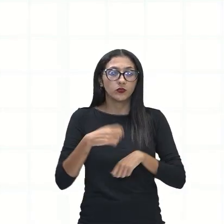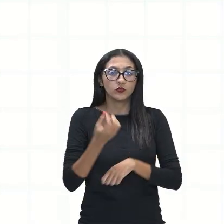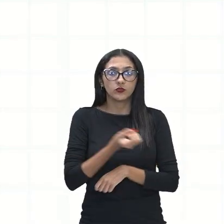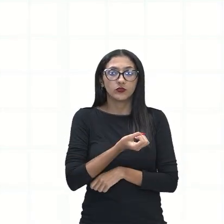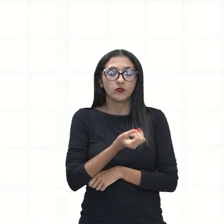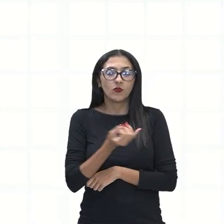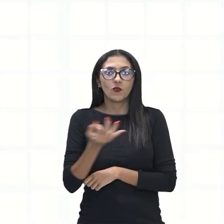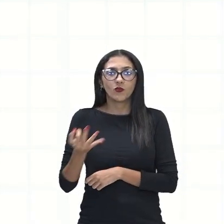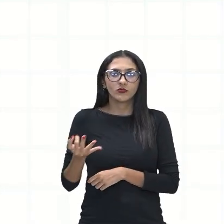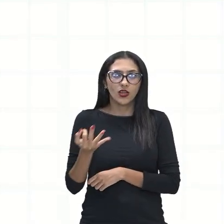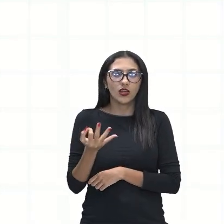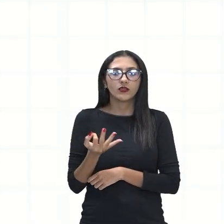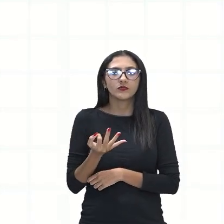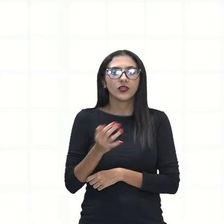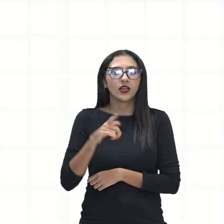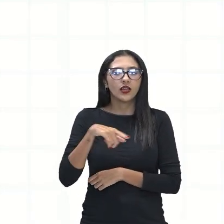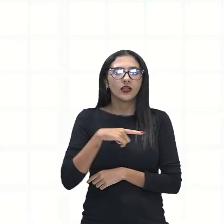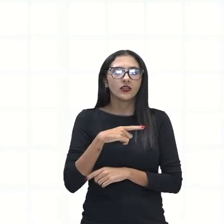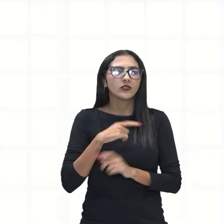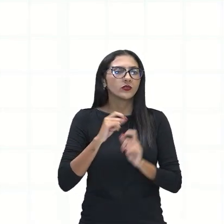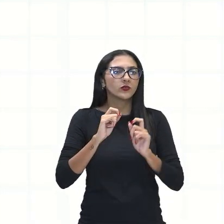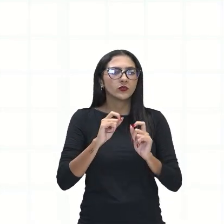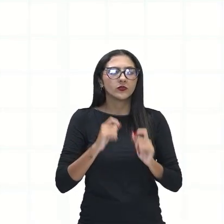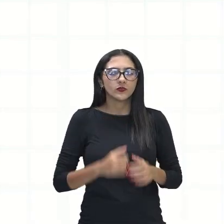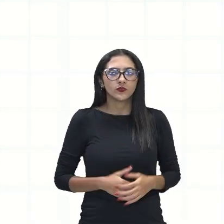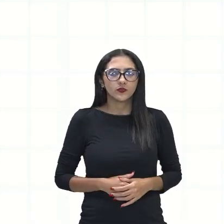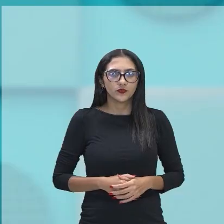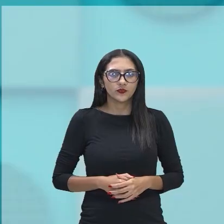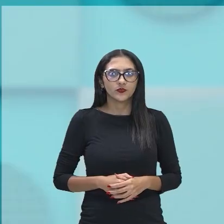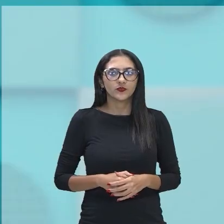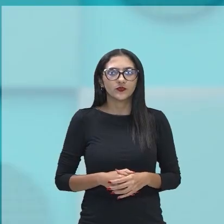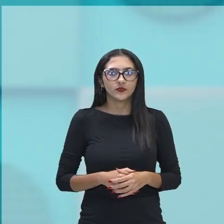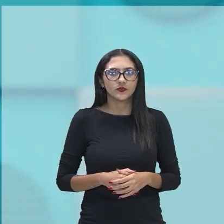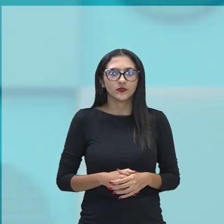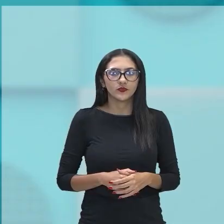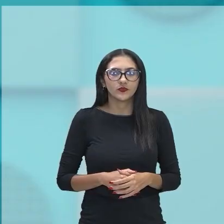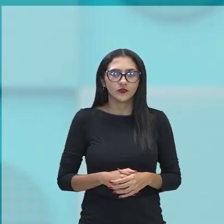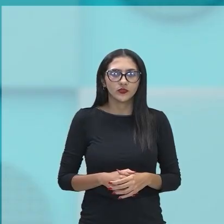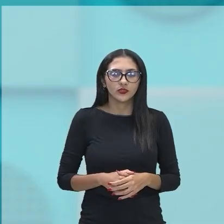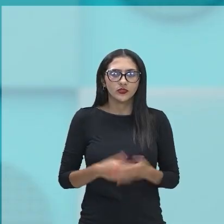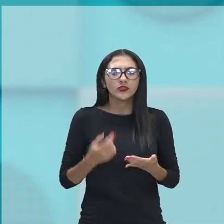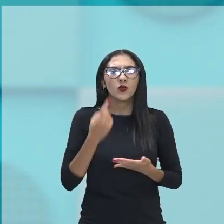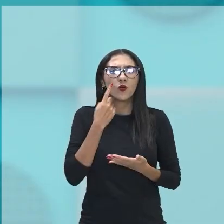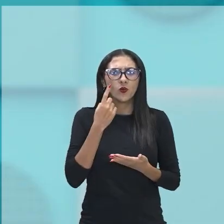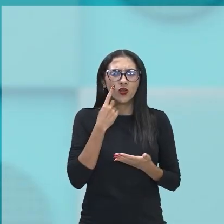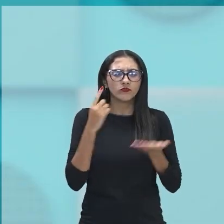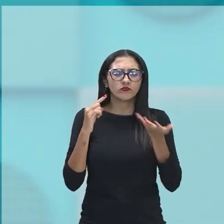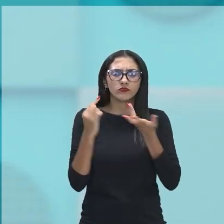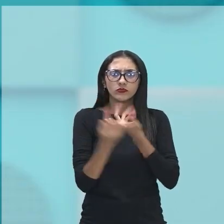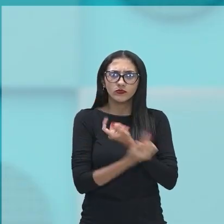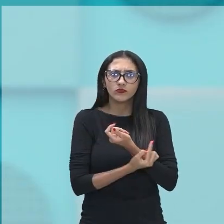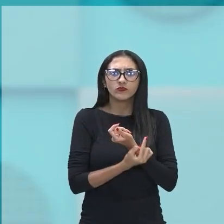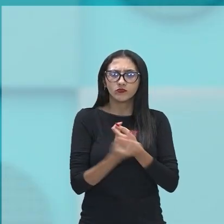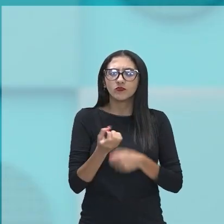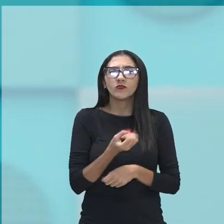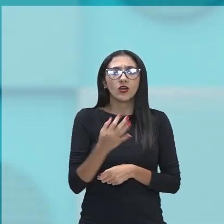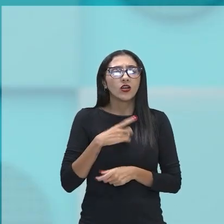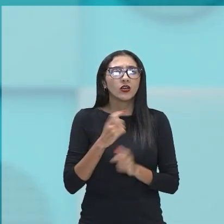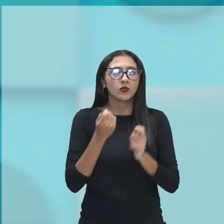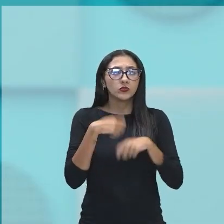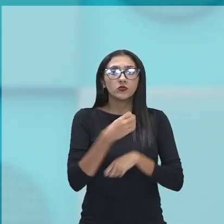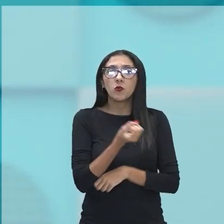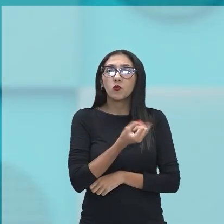ok? Substantivos contáveis são esses substantivos que podem ser